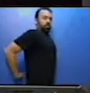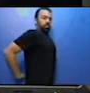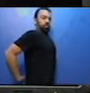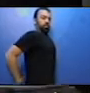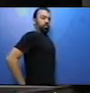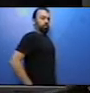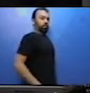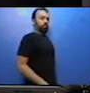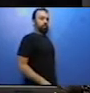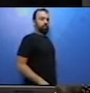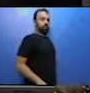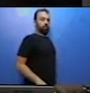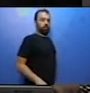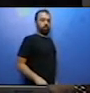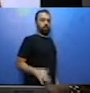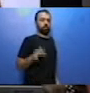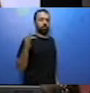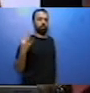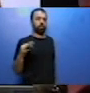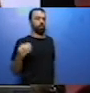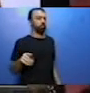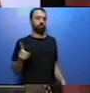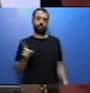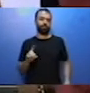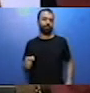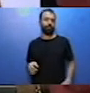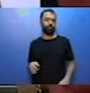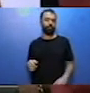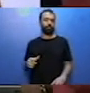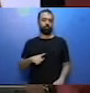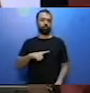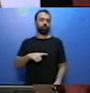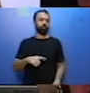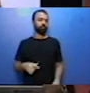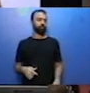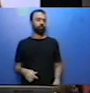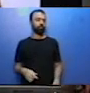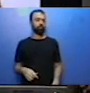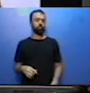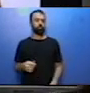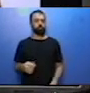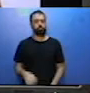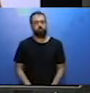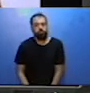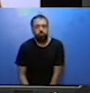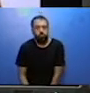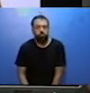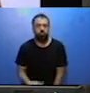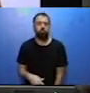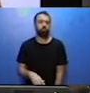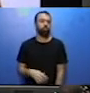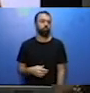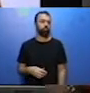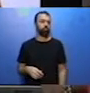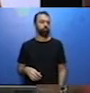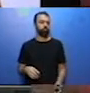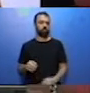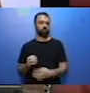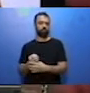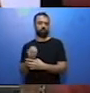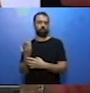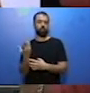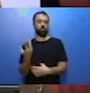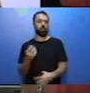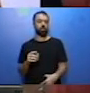estruturas o nosso corpo para não vir as dores as costuras a postura inadequada pode levar a